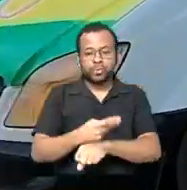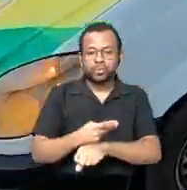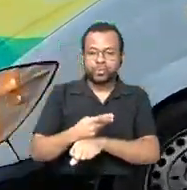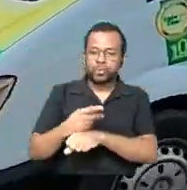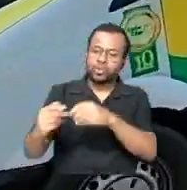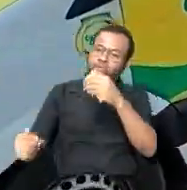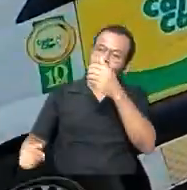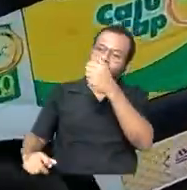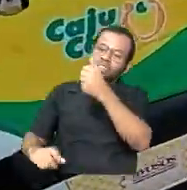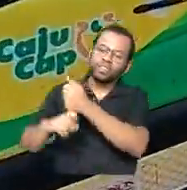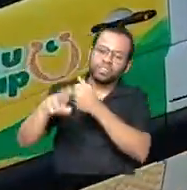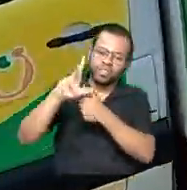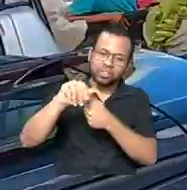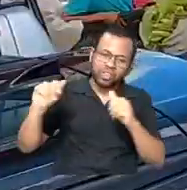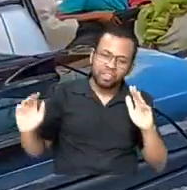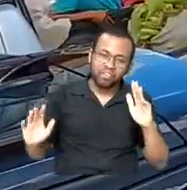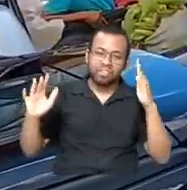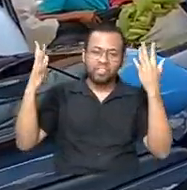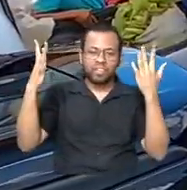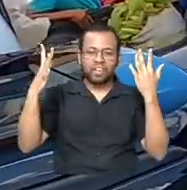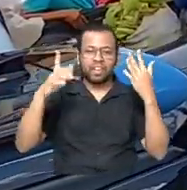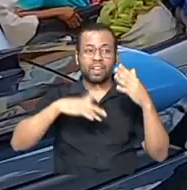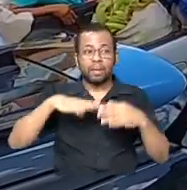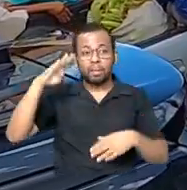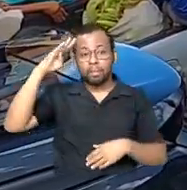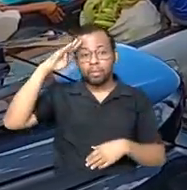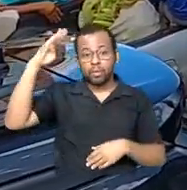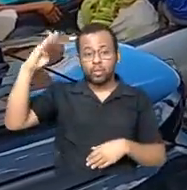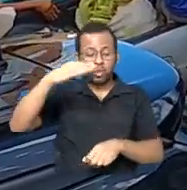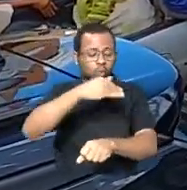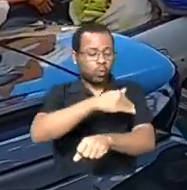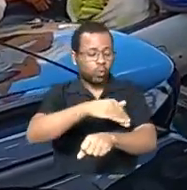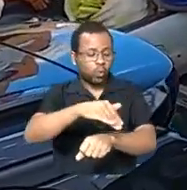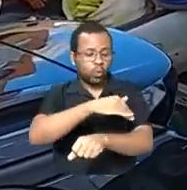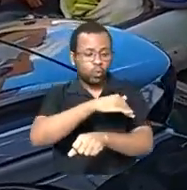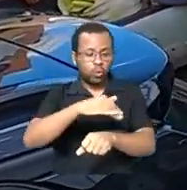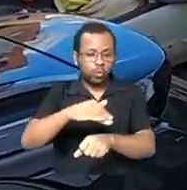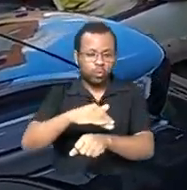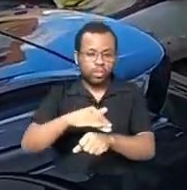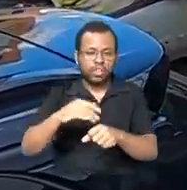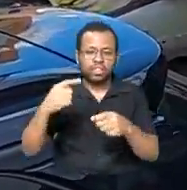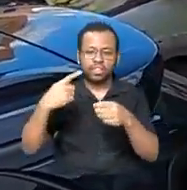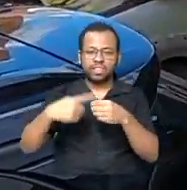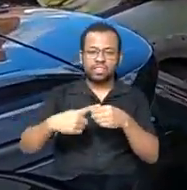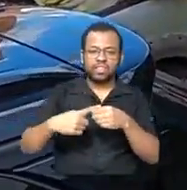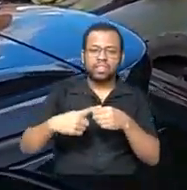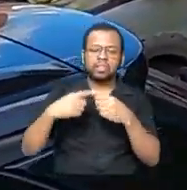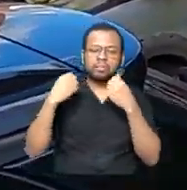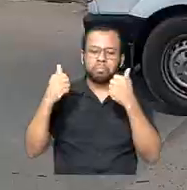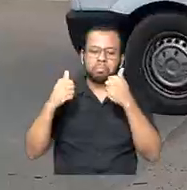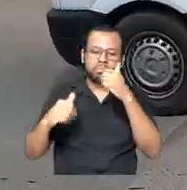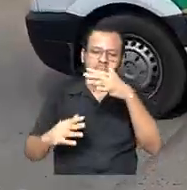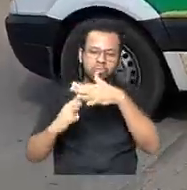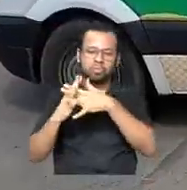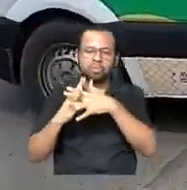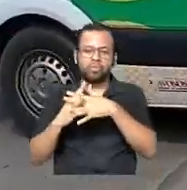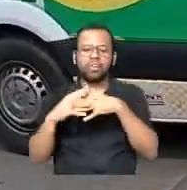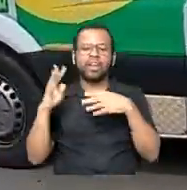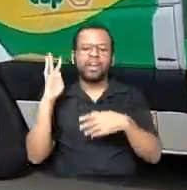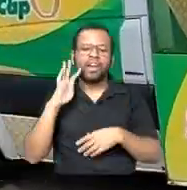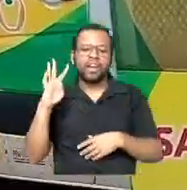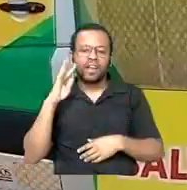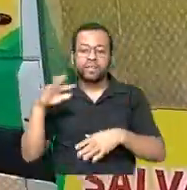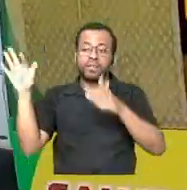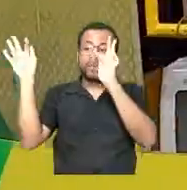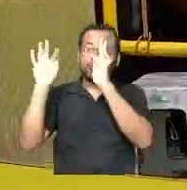Cap a festa tomou conta das principais ruas e avenidas dessa cidade pé quente muita